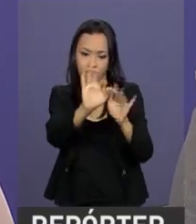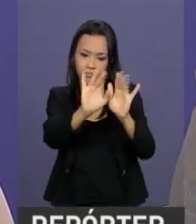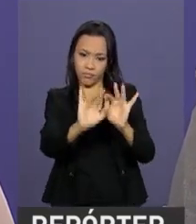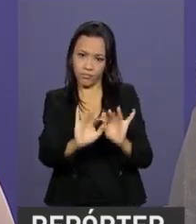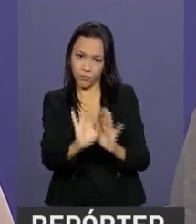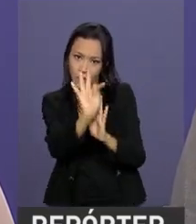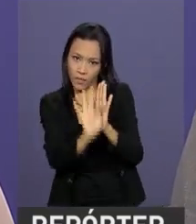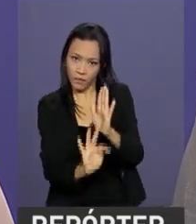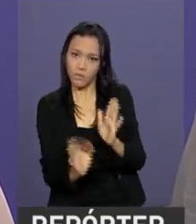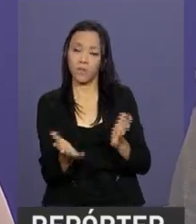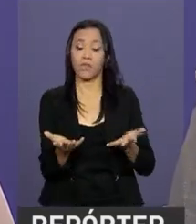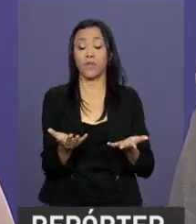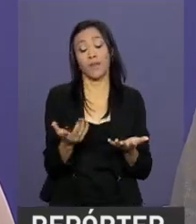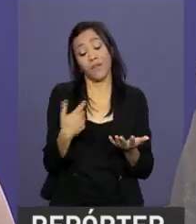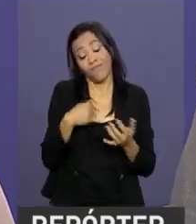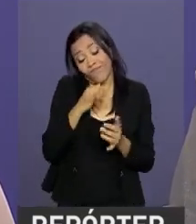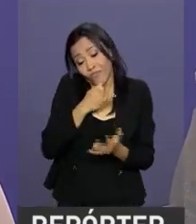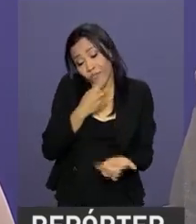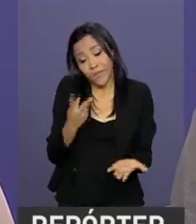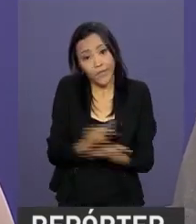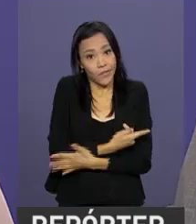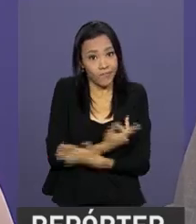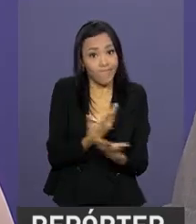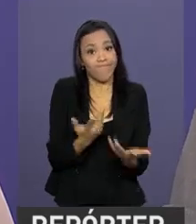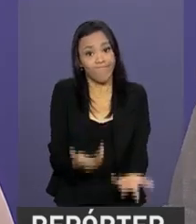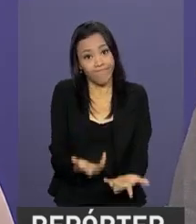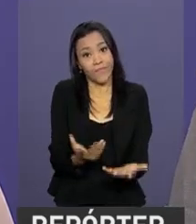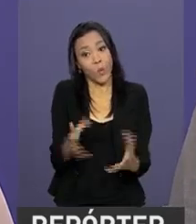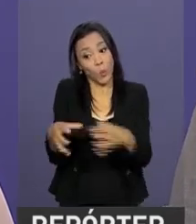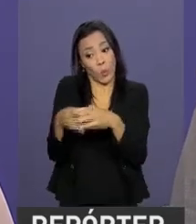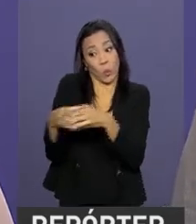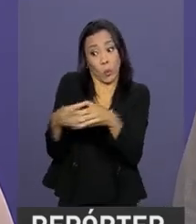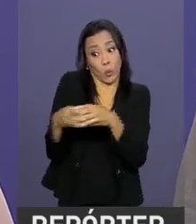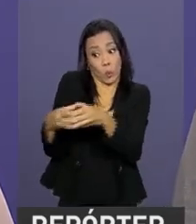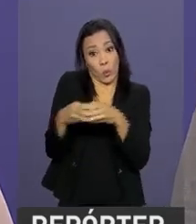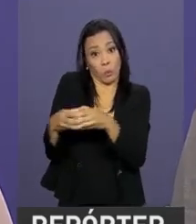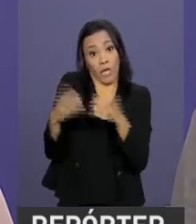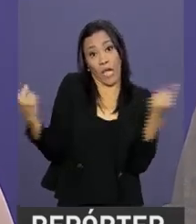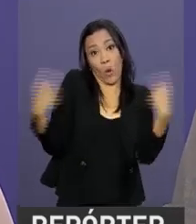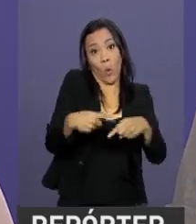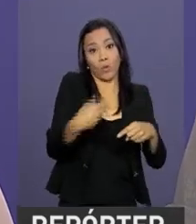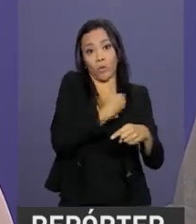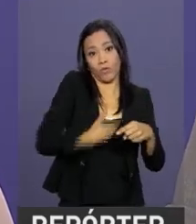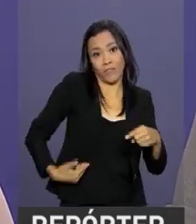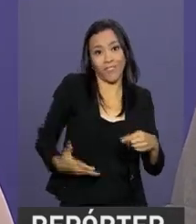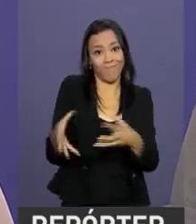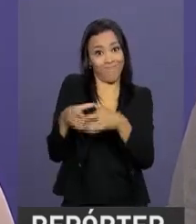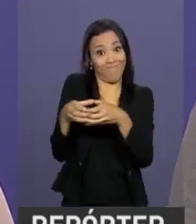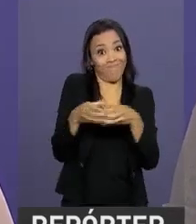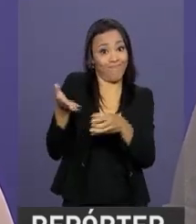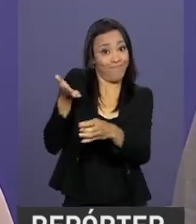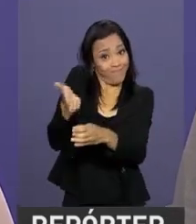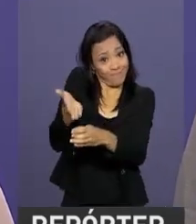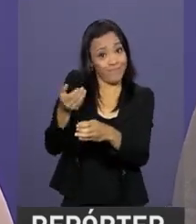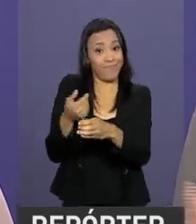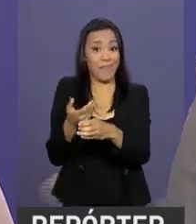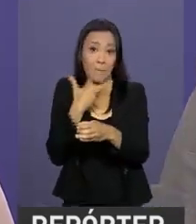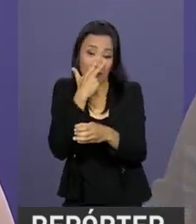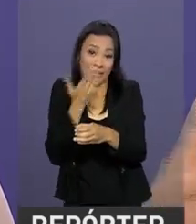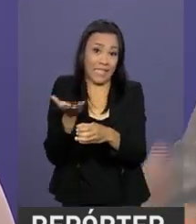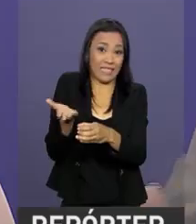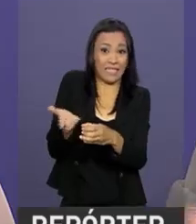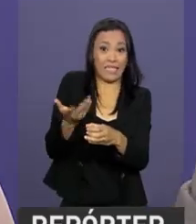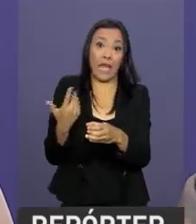quero destacar que, infelizmente, também parcela da oposição, de certo modo, se comporta como